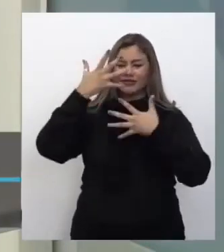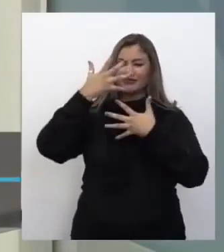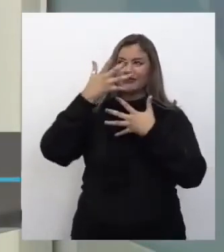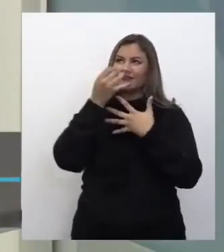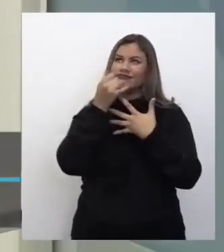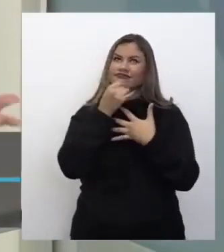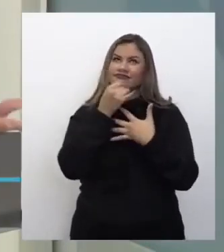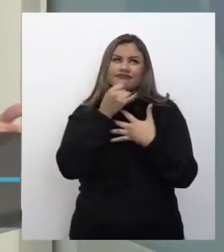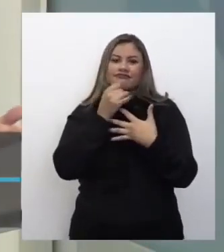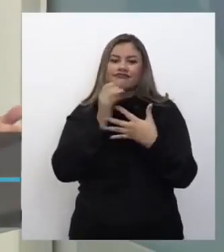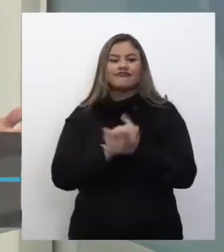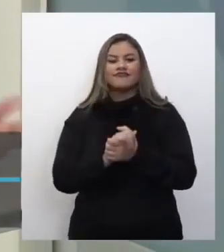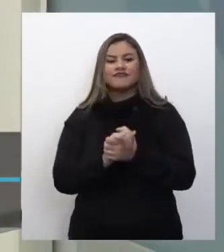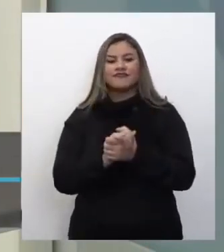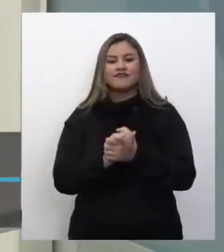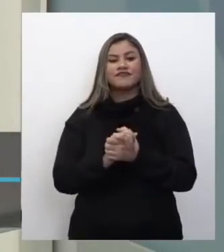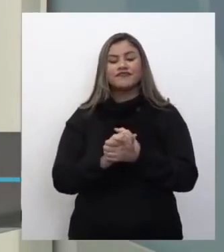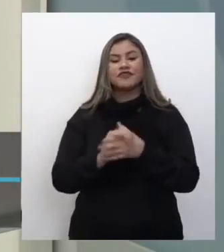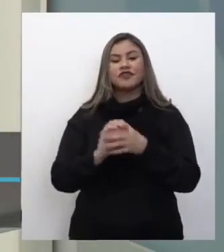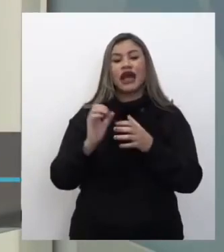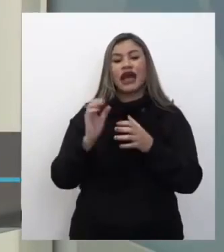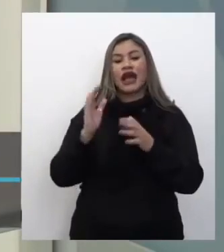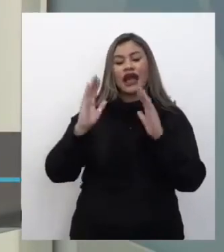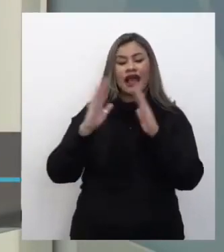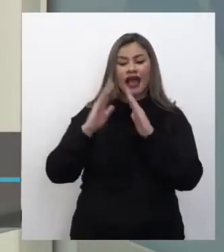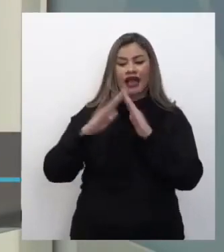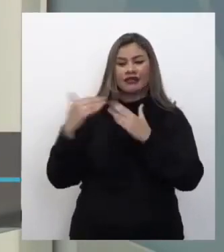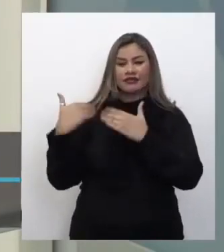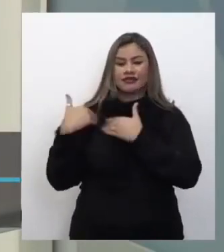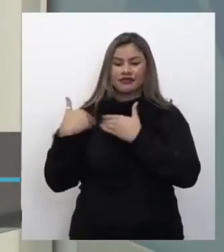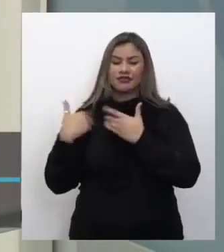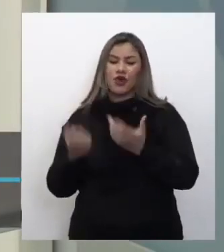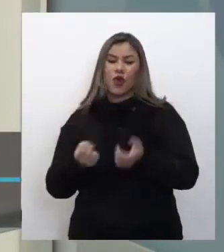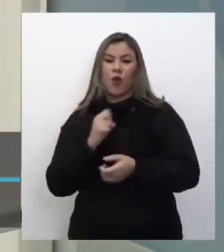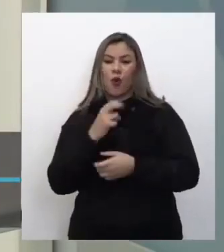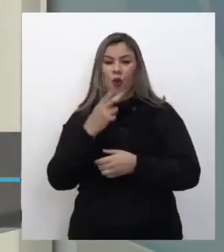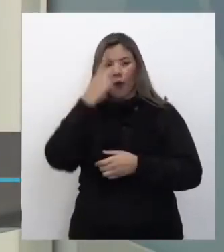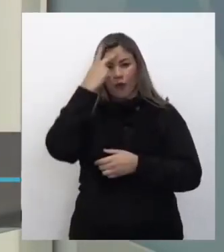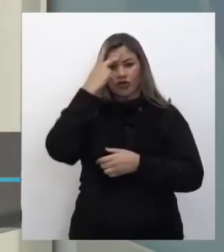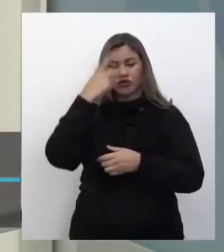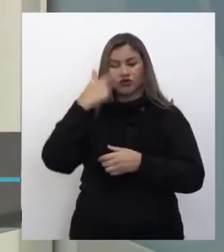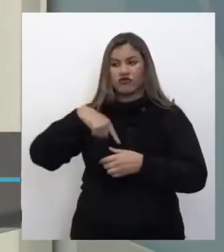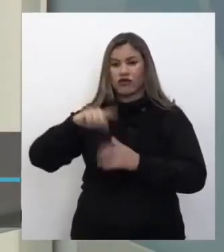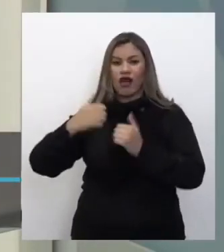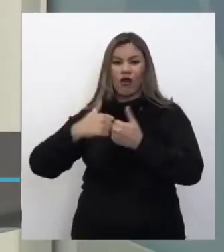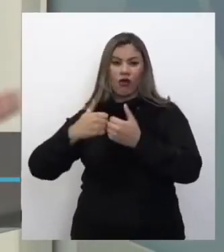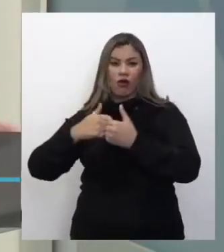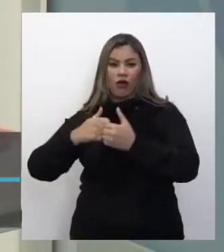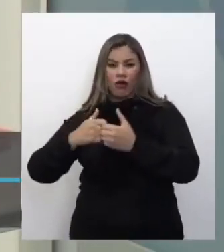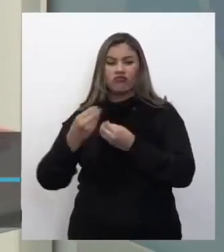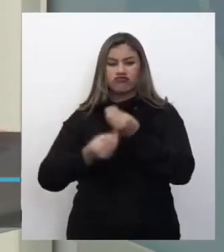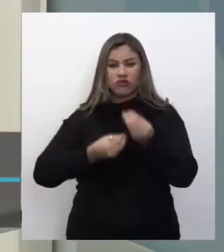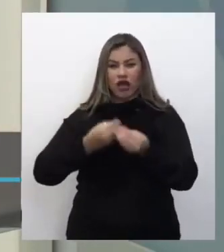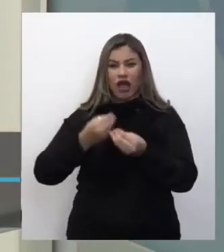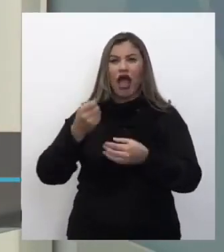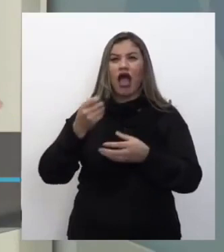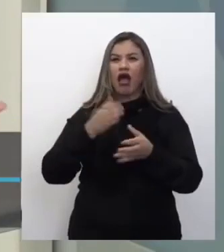exemplo, a vida de uma dona de casa, um trabalhador indo para o trabalho pegando um ônibus, e aí tudo vira